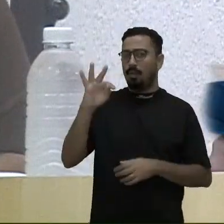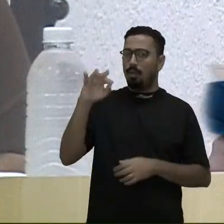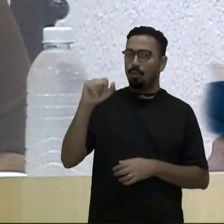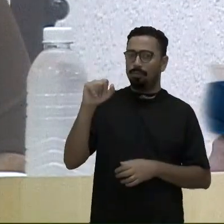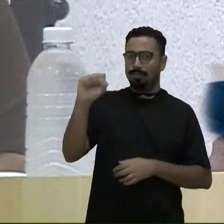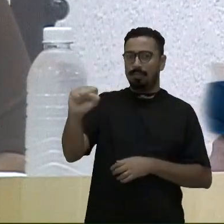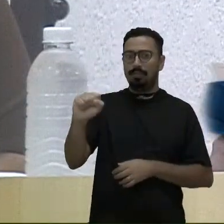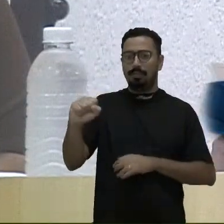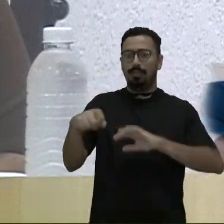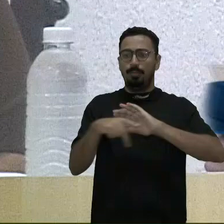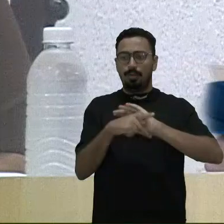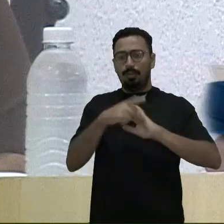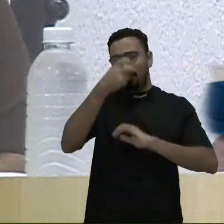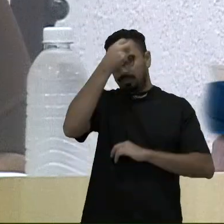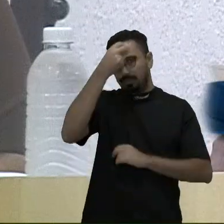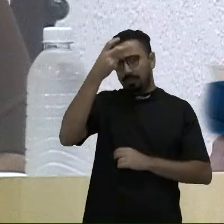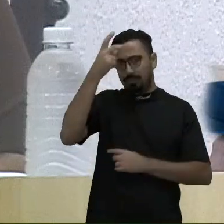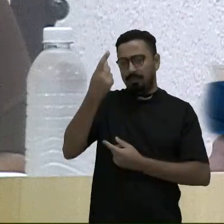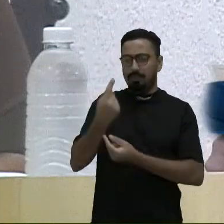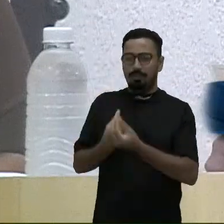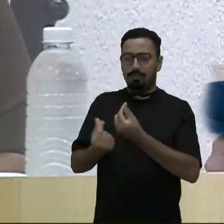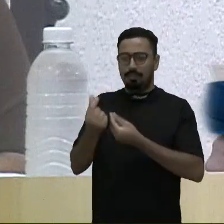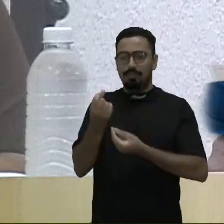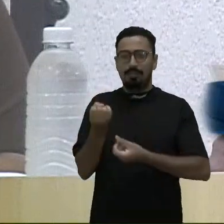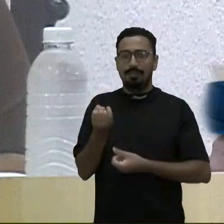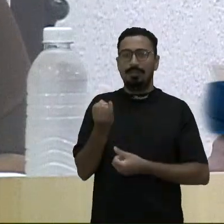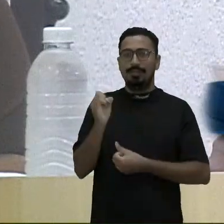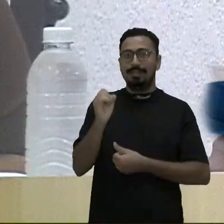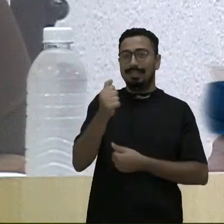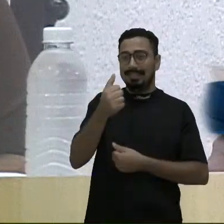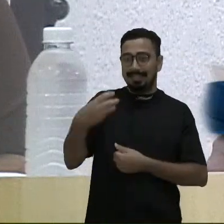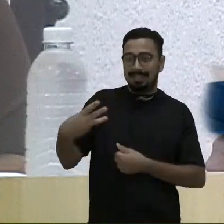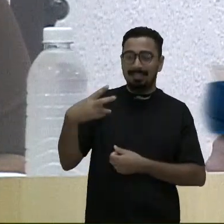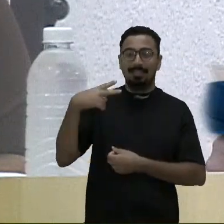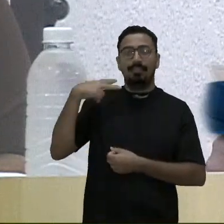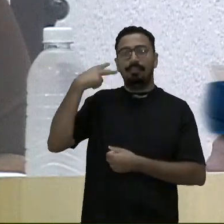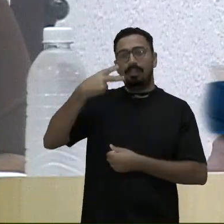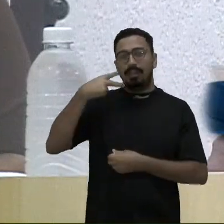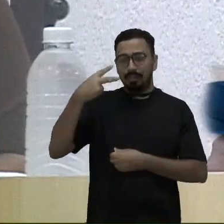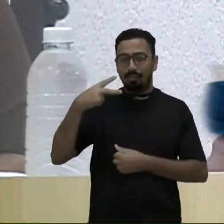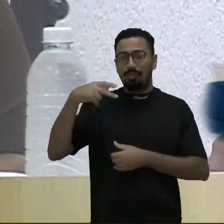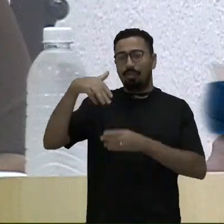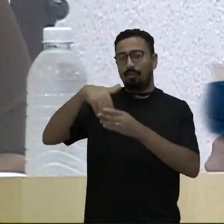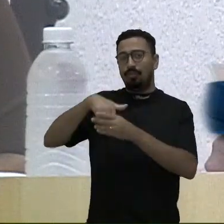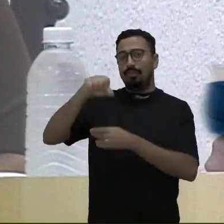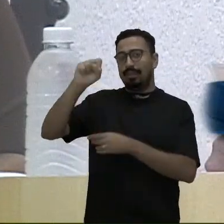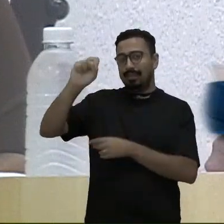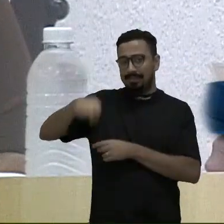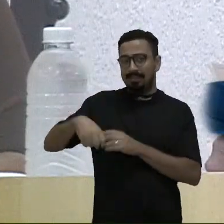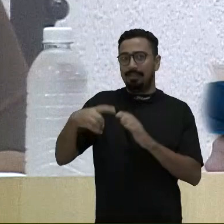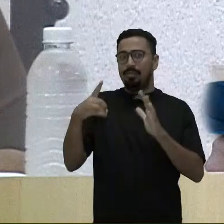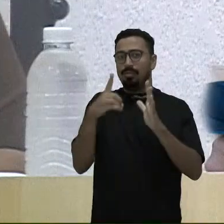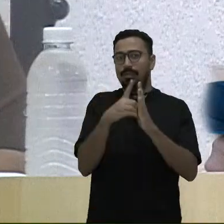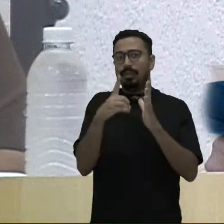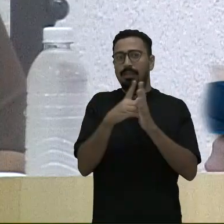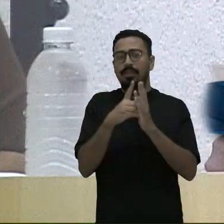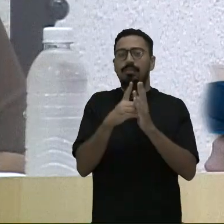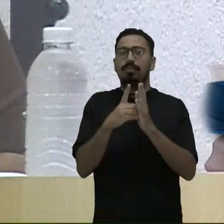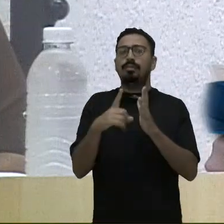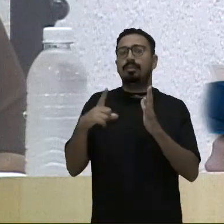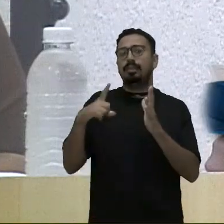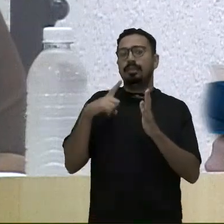só deixará de prevalecer se 13 dos vereadores votarem sim ao projeto de decreto legislativo que